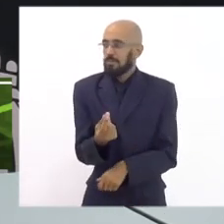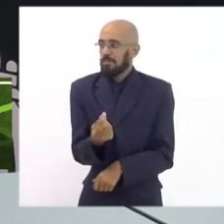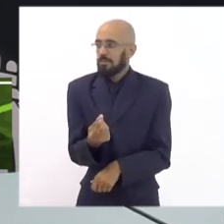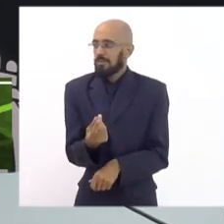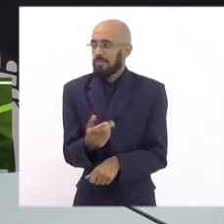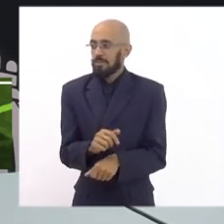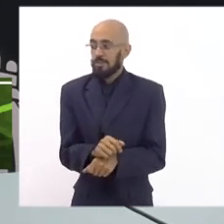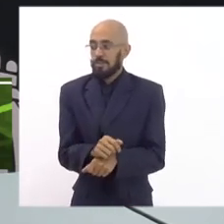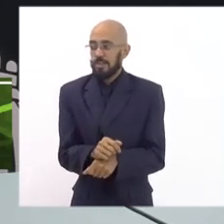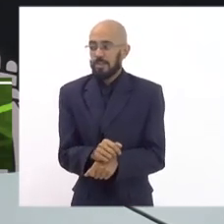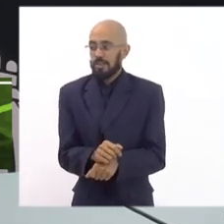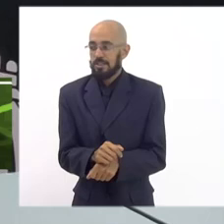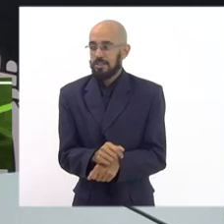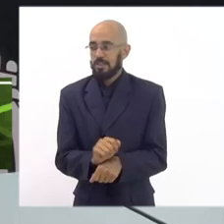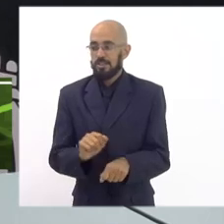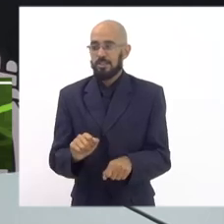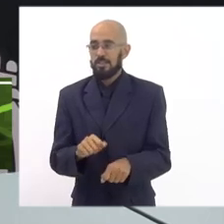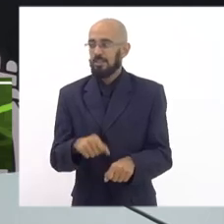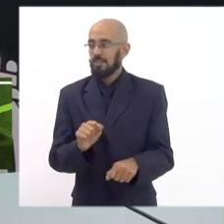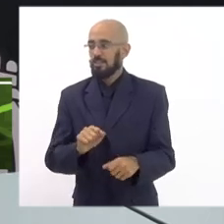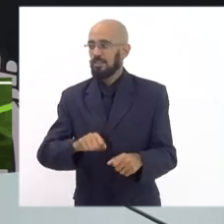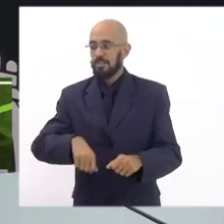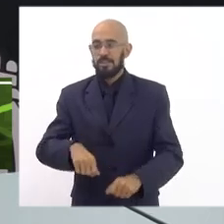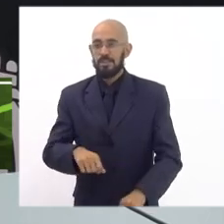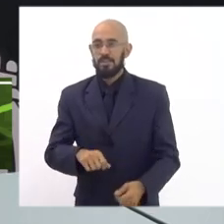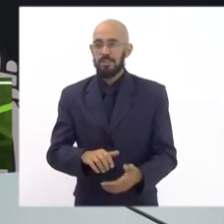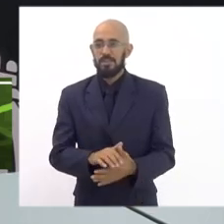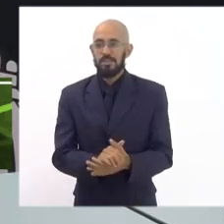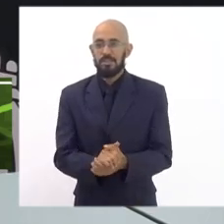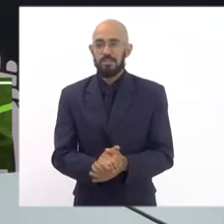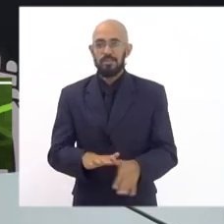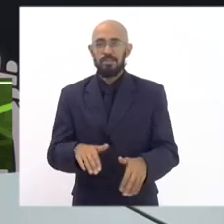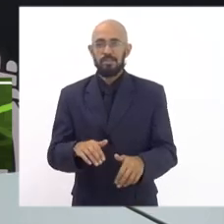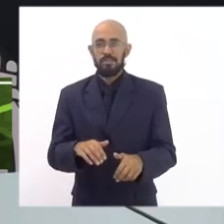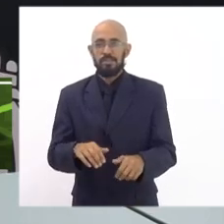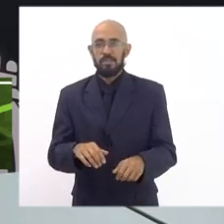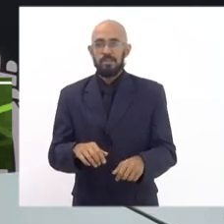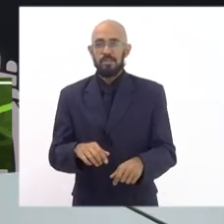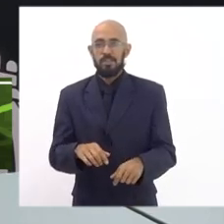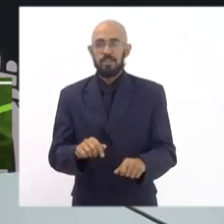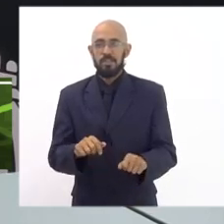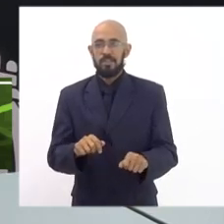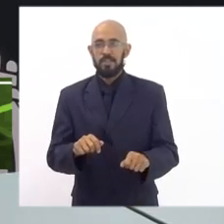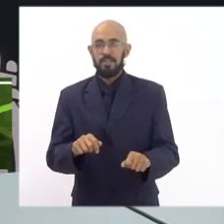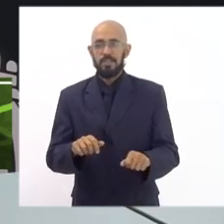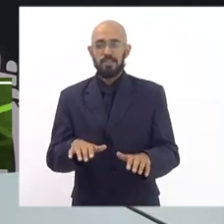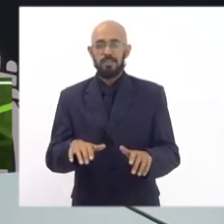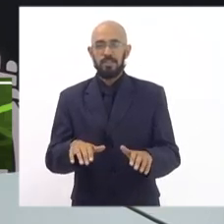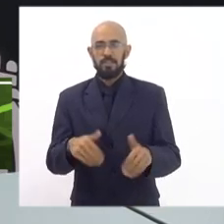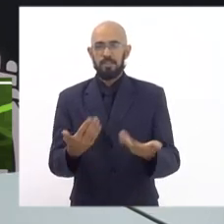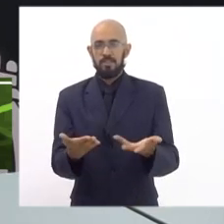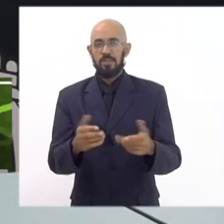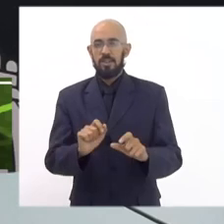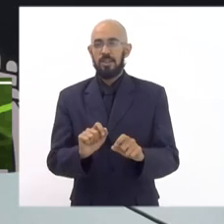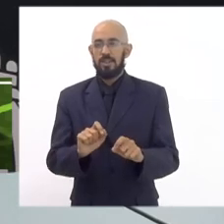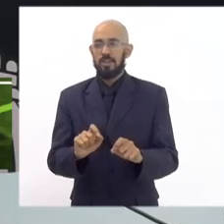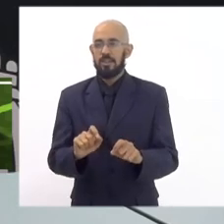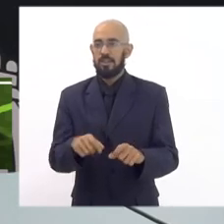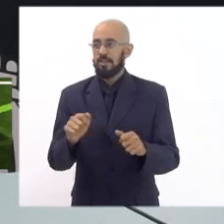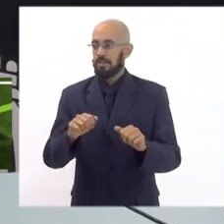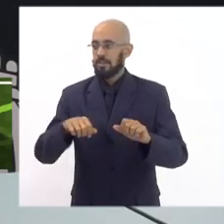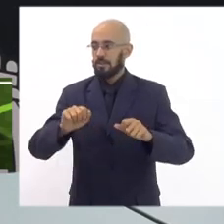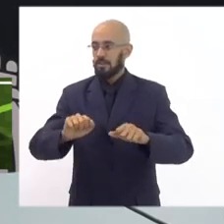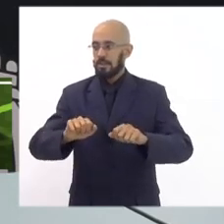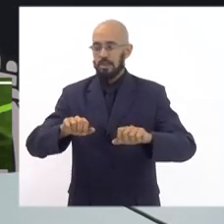aborda esta matéria do Globo, é o carro elétrico e o híbrido, e as placas